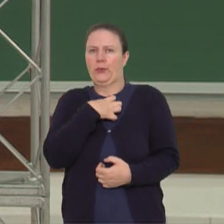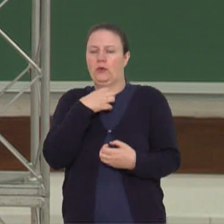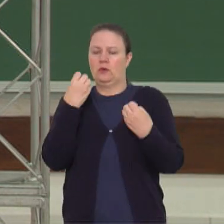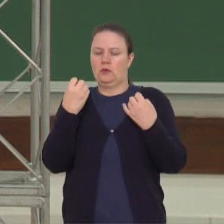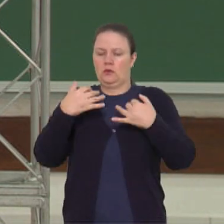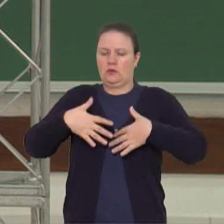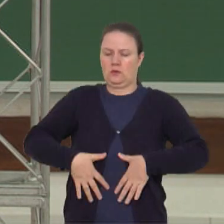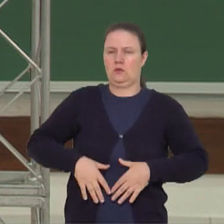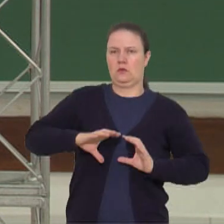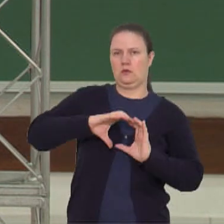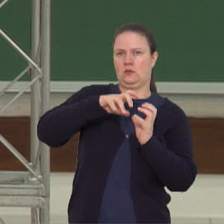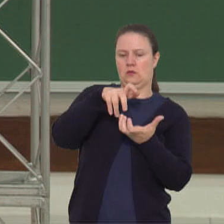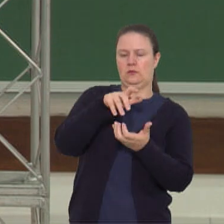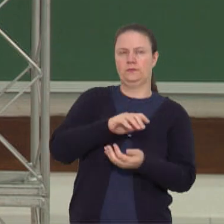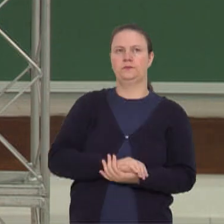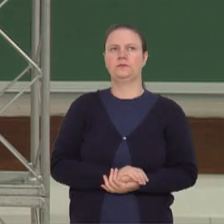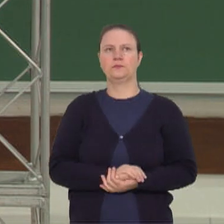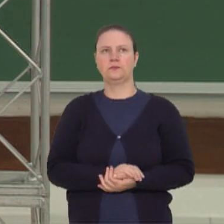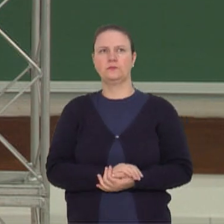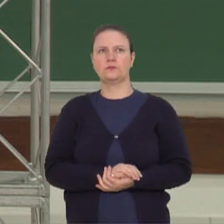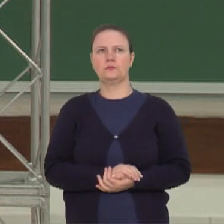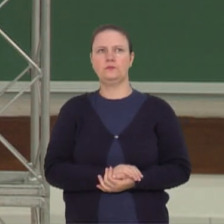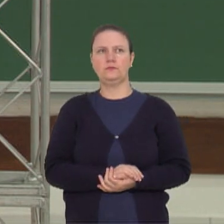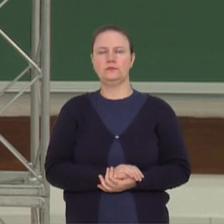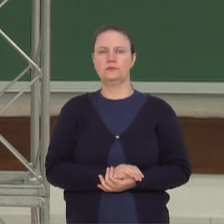explicação do mundo.